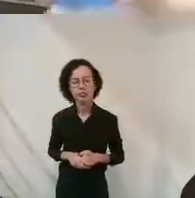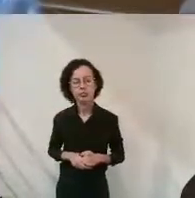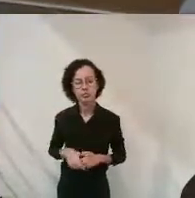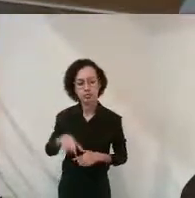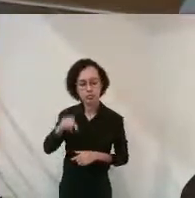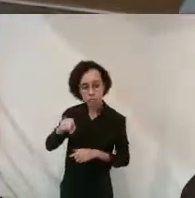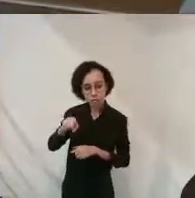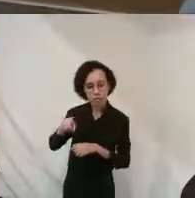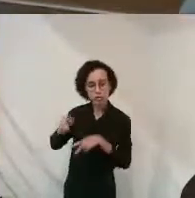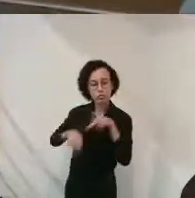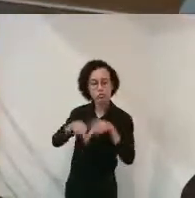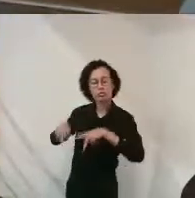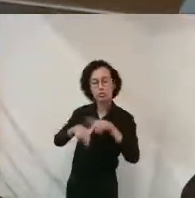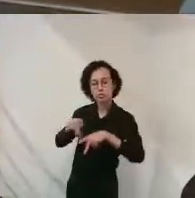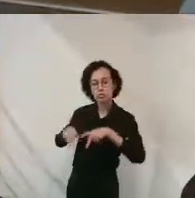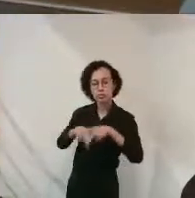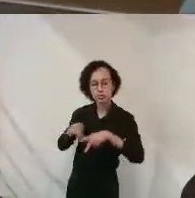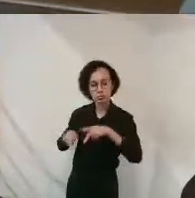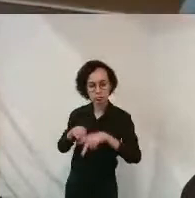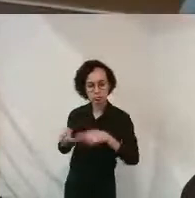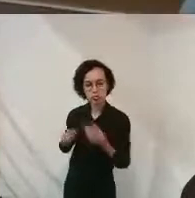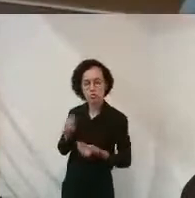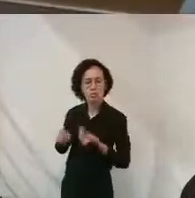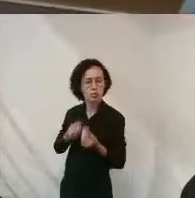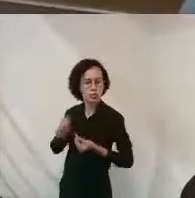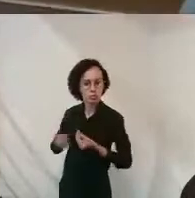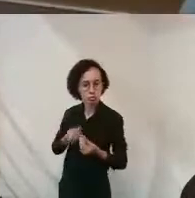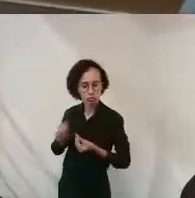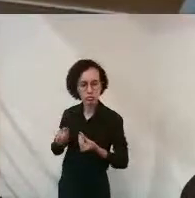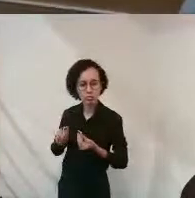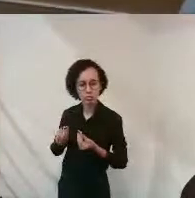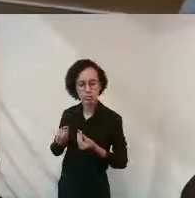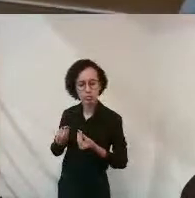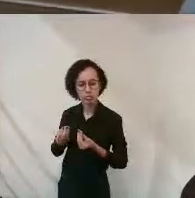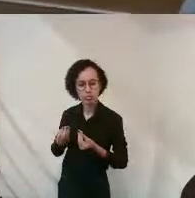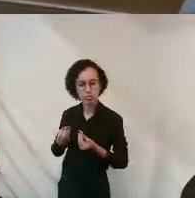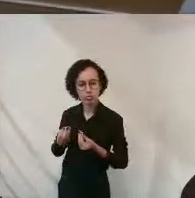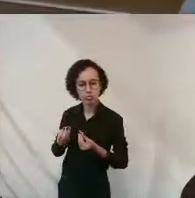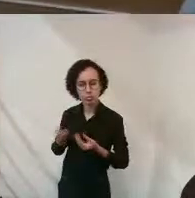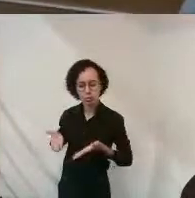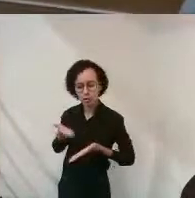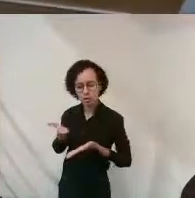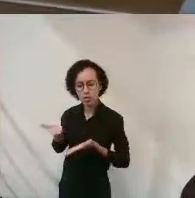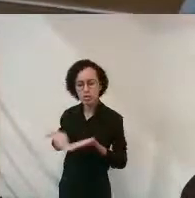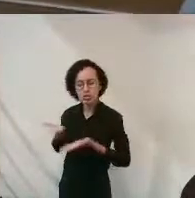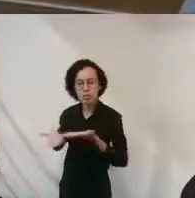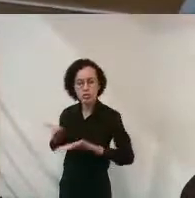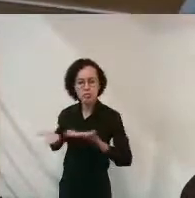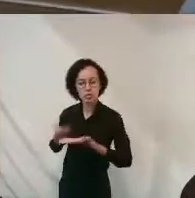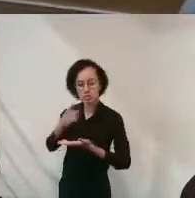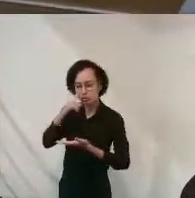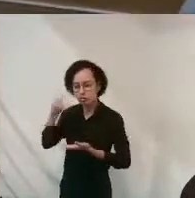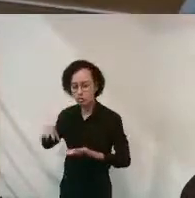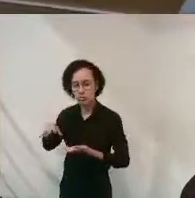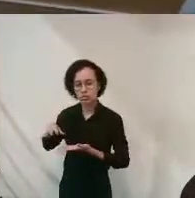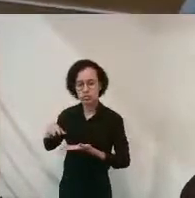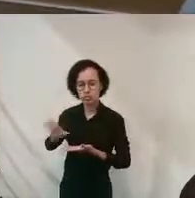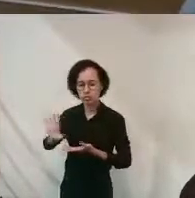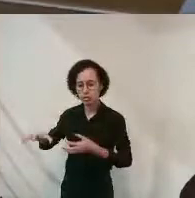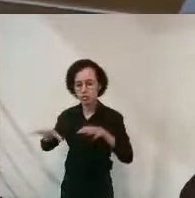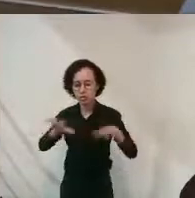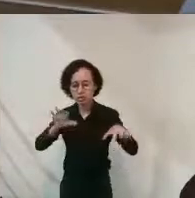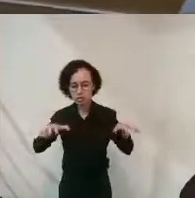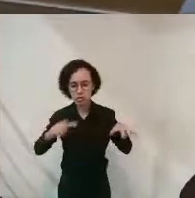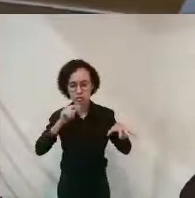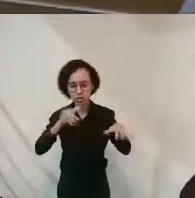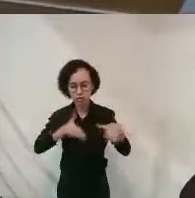nessa população. Como é que vai ser o manejo de resíduos sólidos na parte, nas regiões onde a hidrovia, os